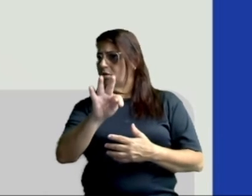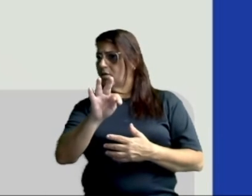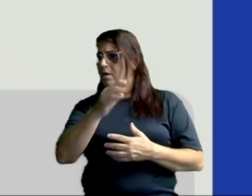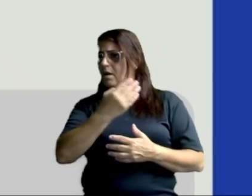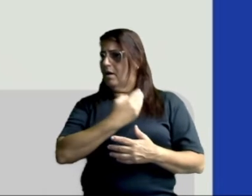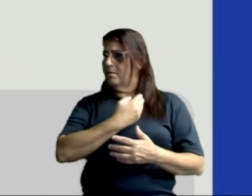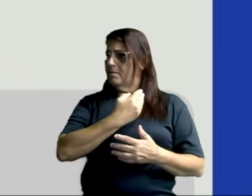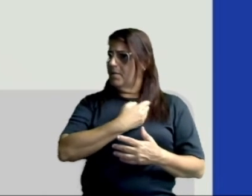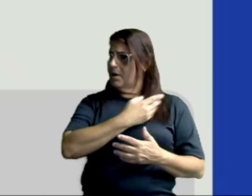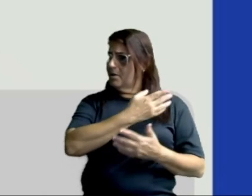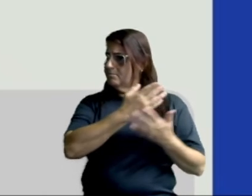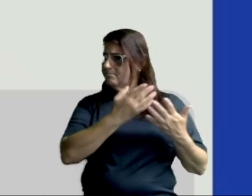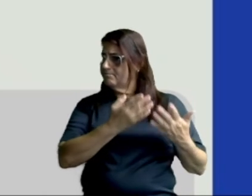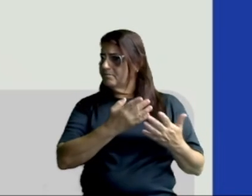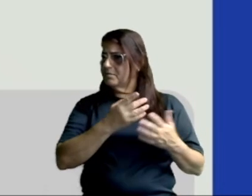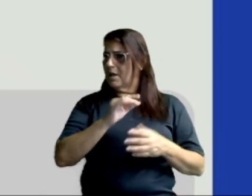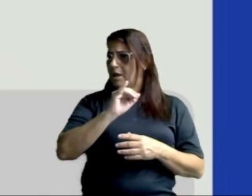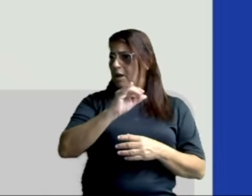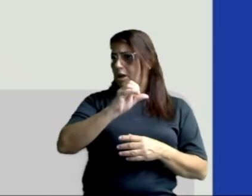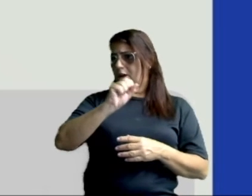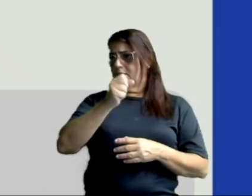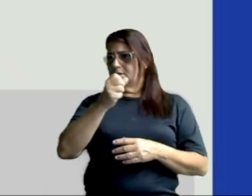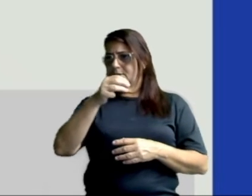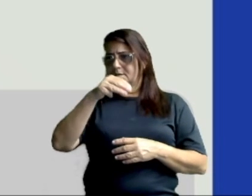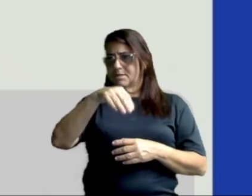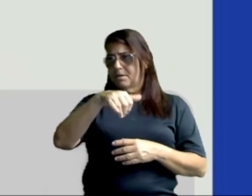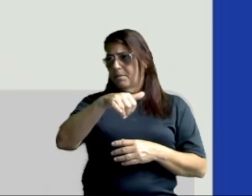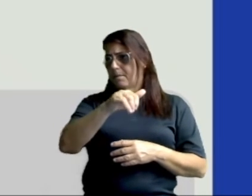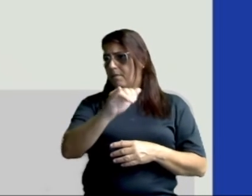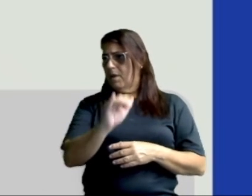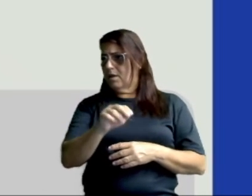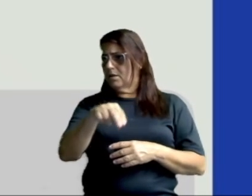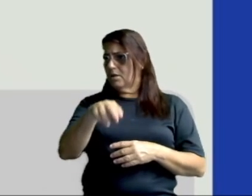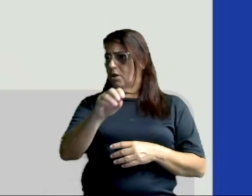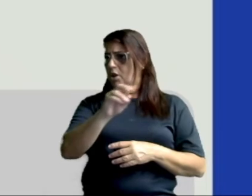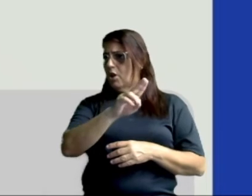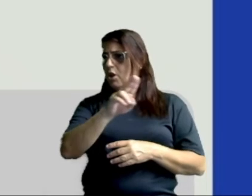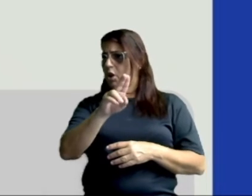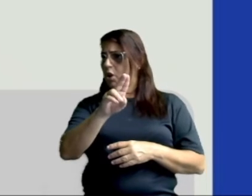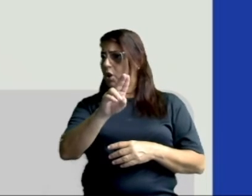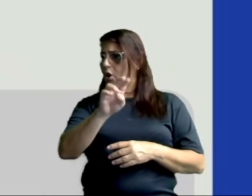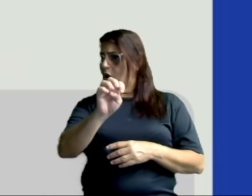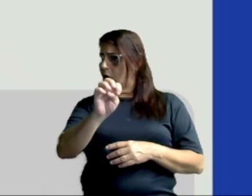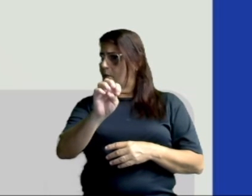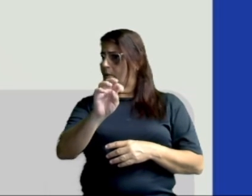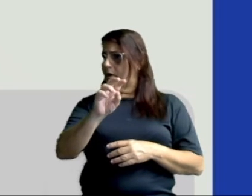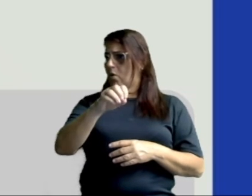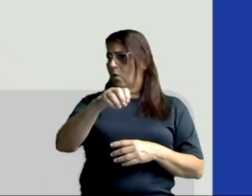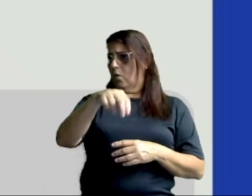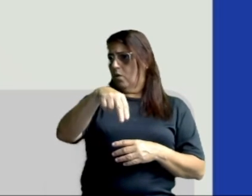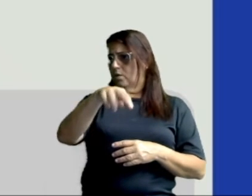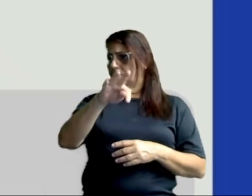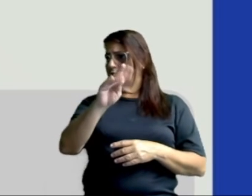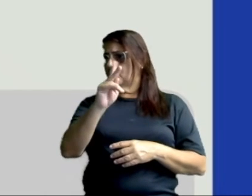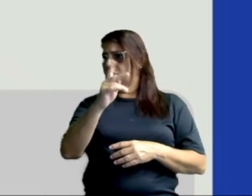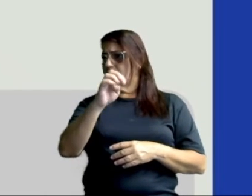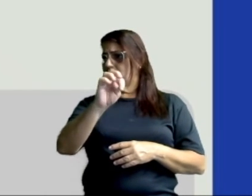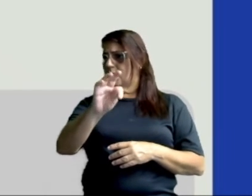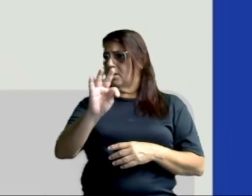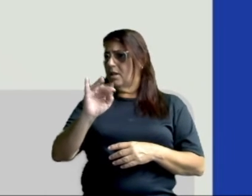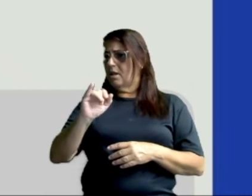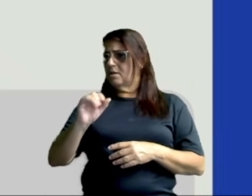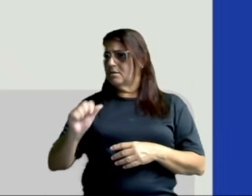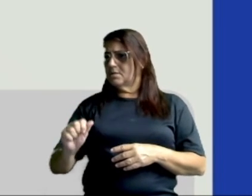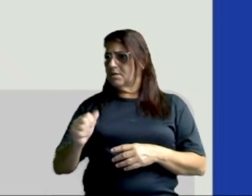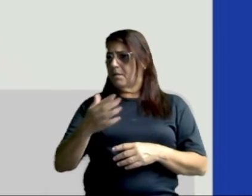todas as vezes que vocês viram aí a pergunta, is, are, estava sempre fazendo a perguntinha no início, sempre no início da